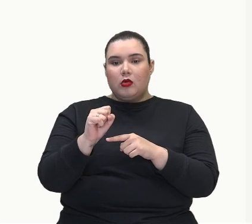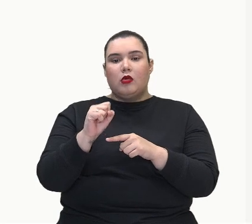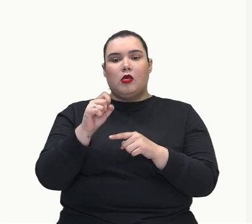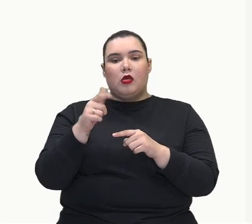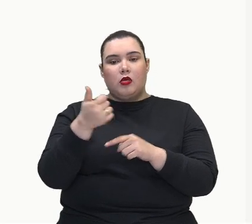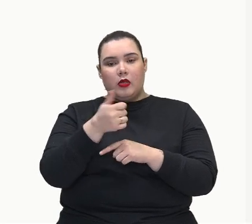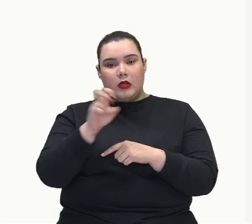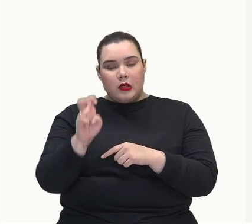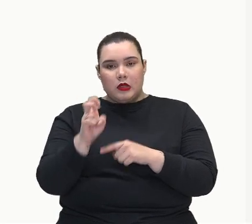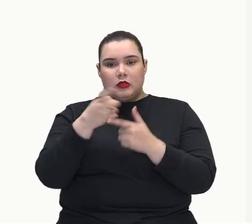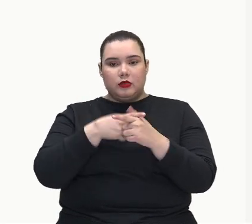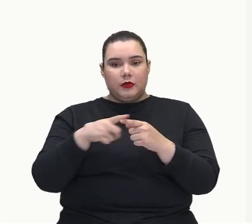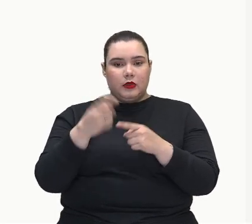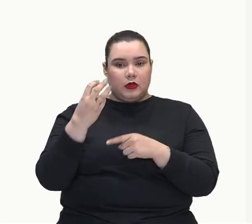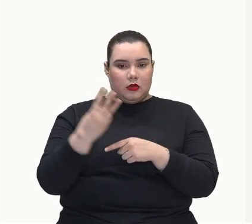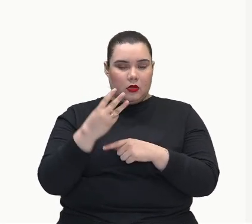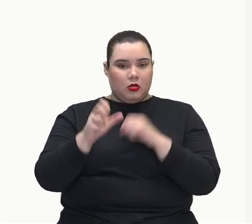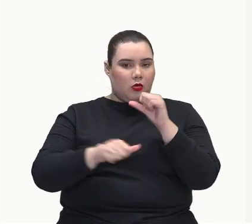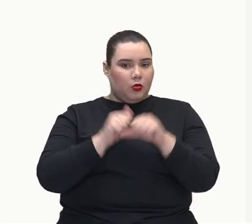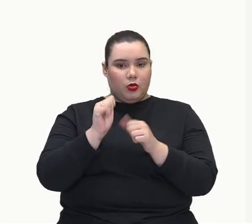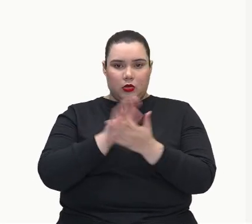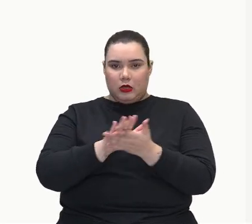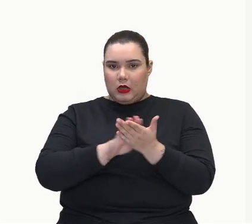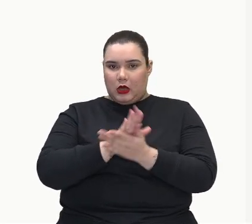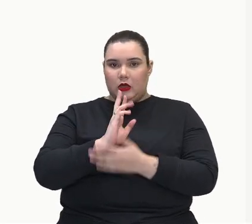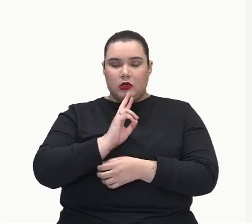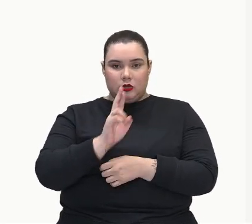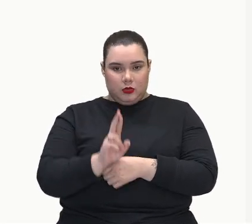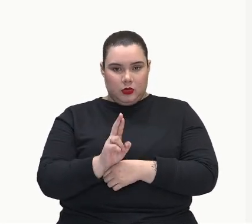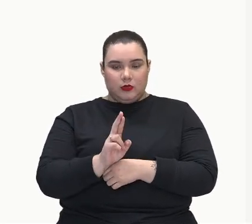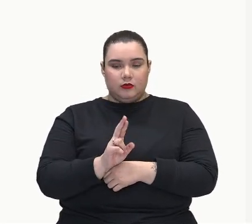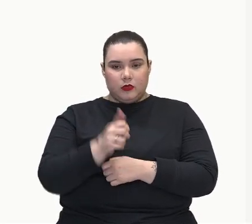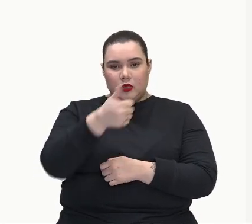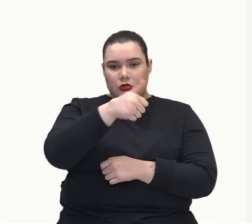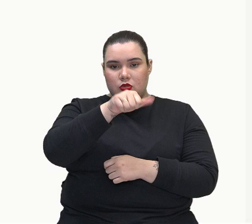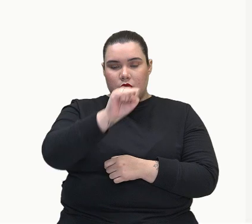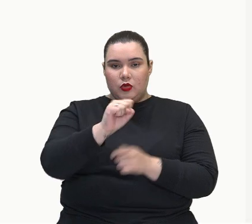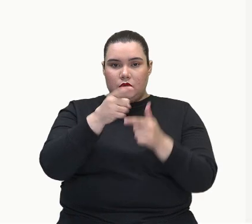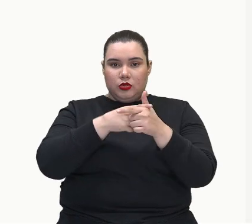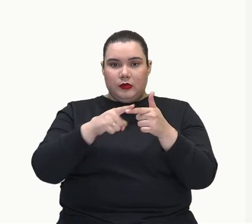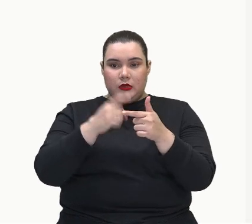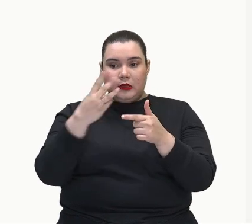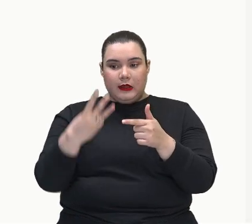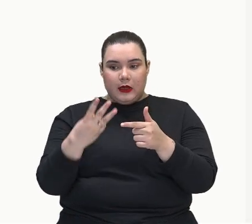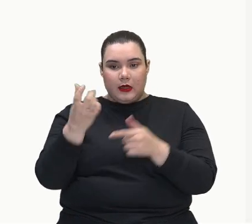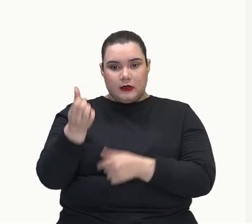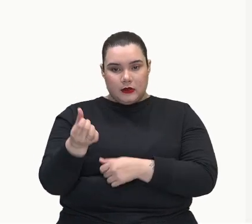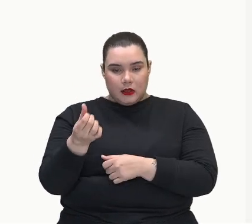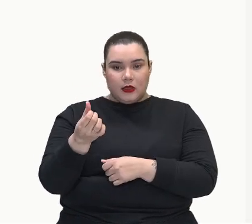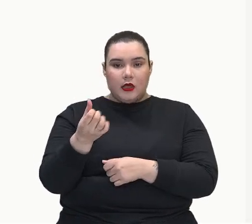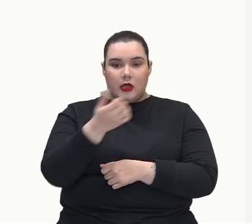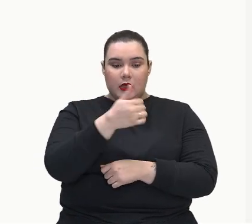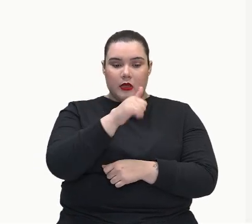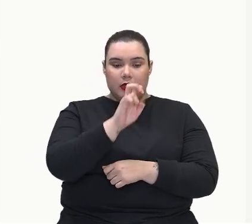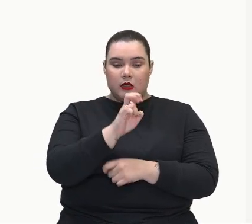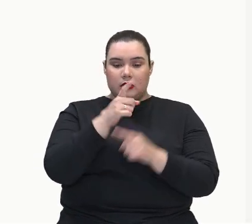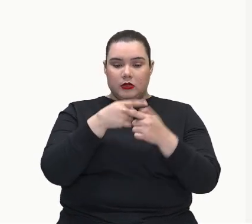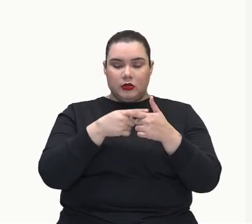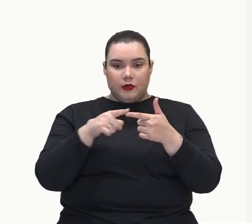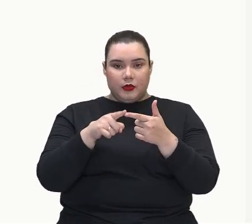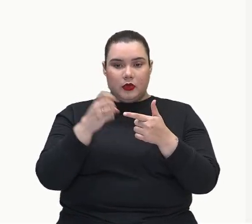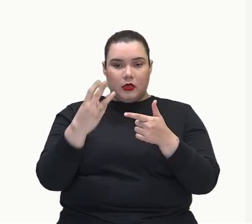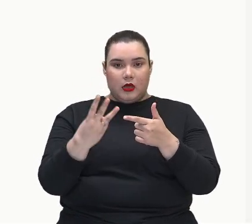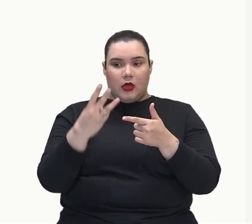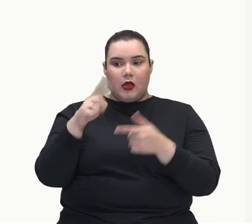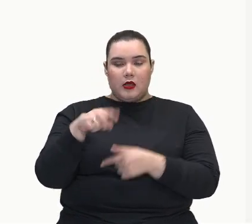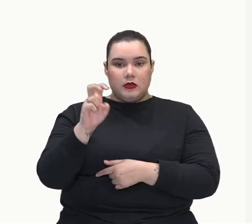por 3. Isso não vai alterar o nosso resultado. 18 por 3 dá 6, 15 por 3 dá 5. E